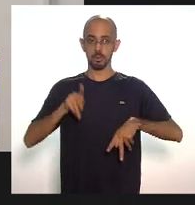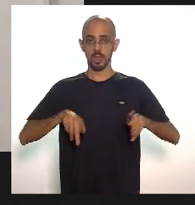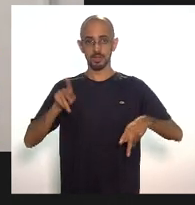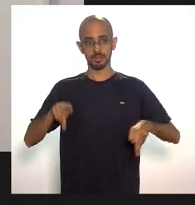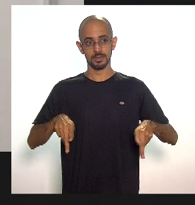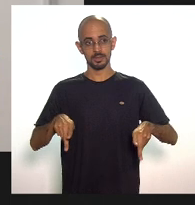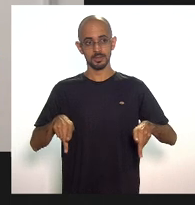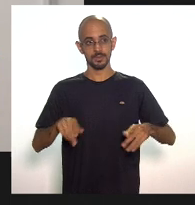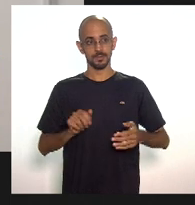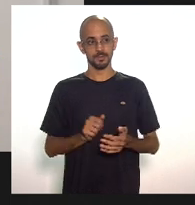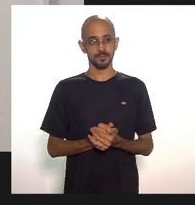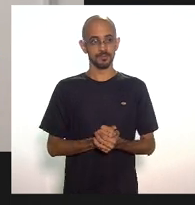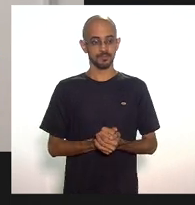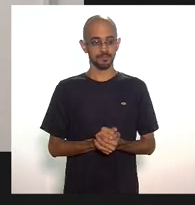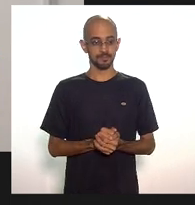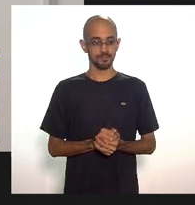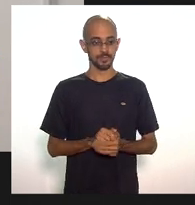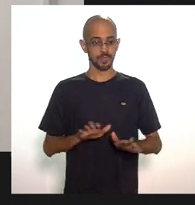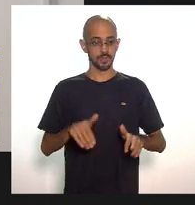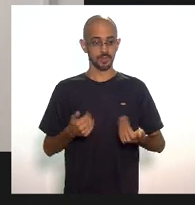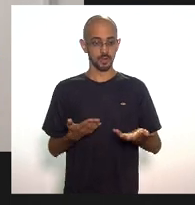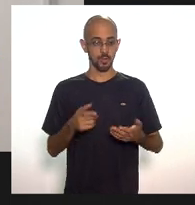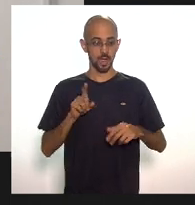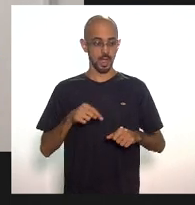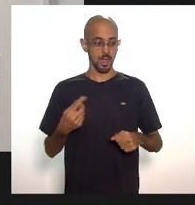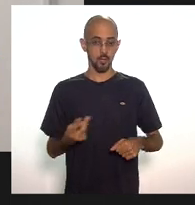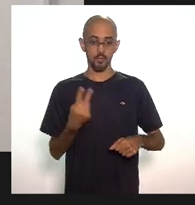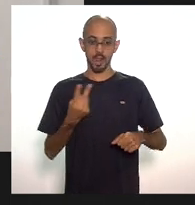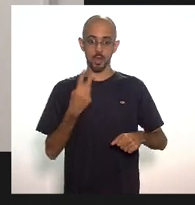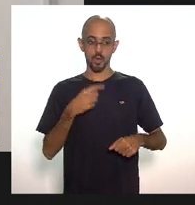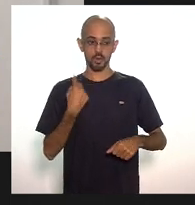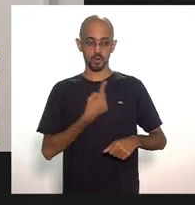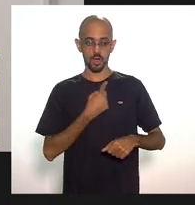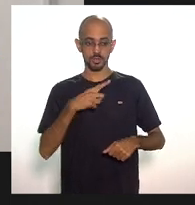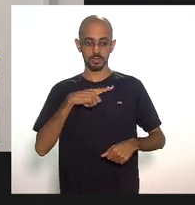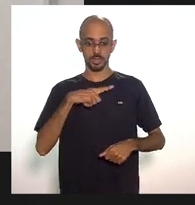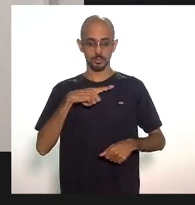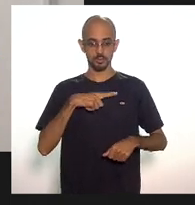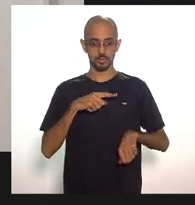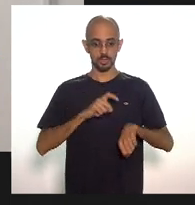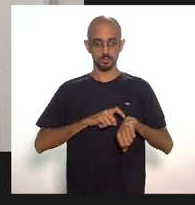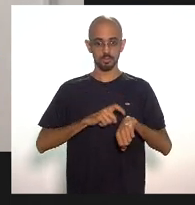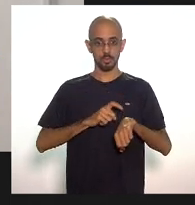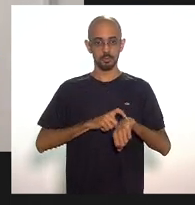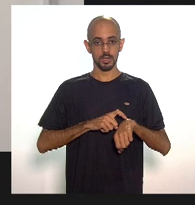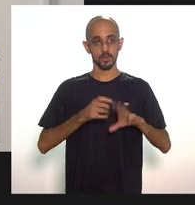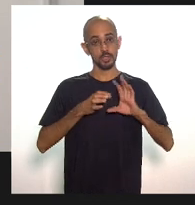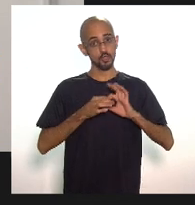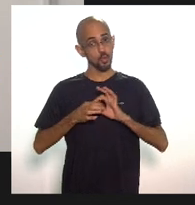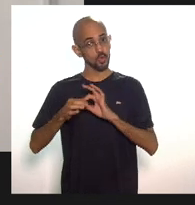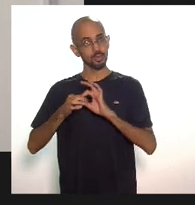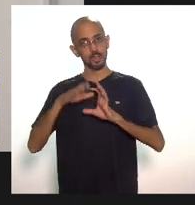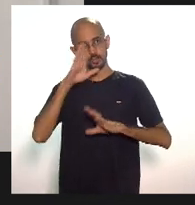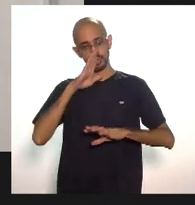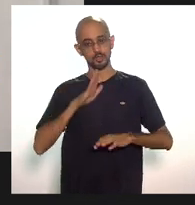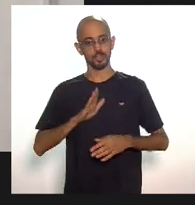né? E da sua mão de obra e do valor que nós temos nesse cenário nacional.